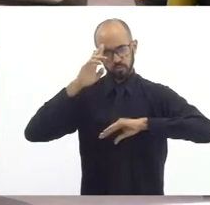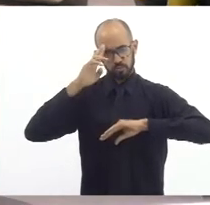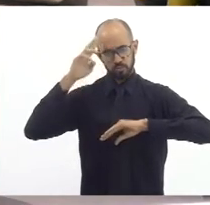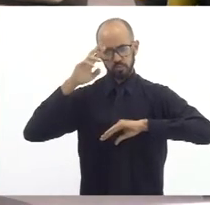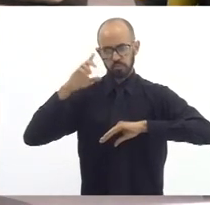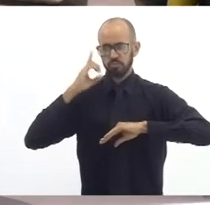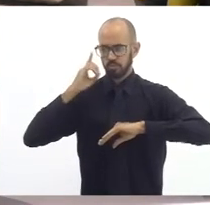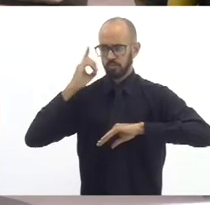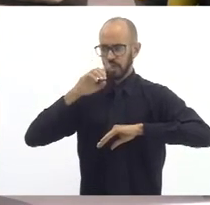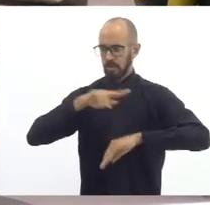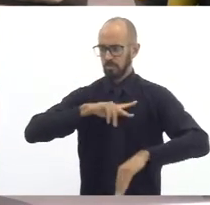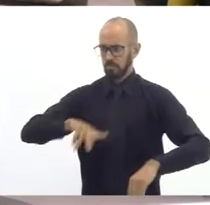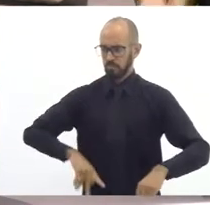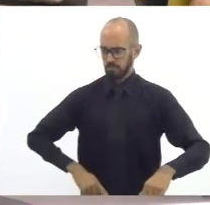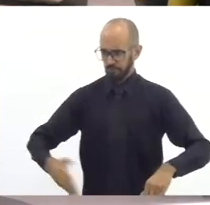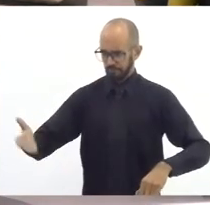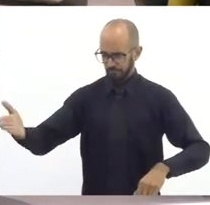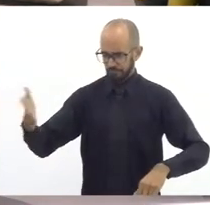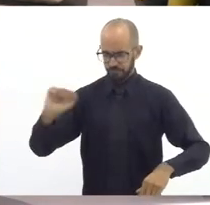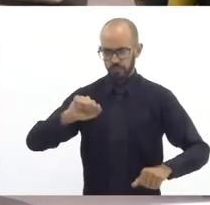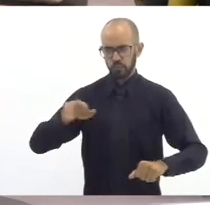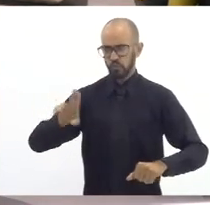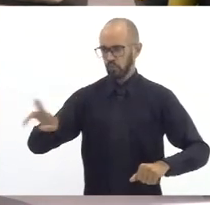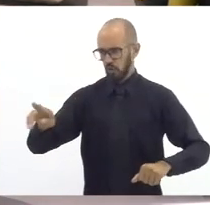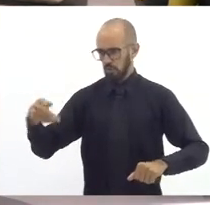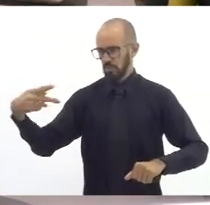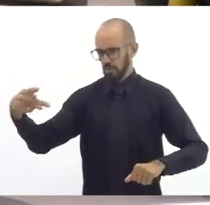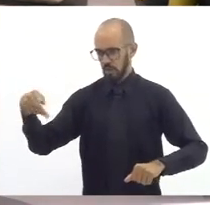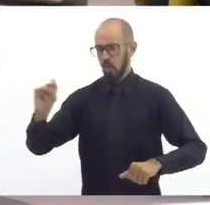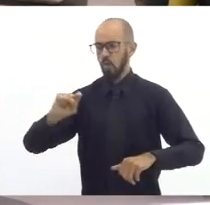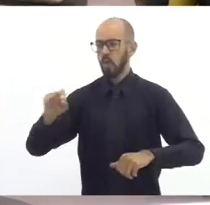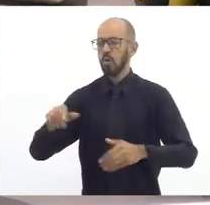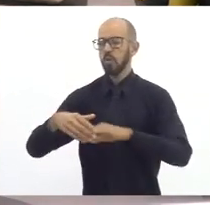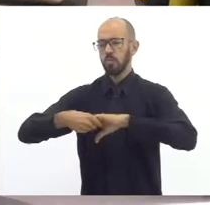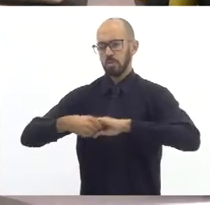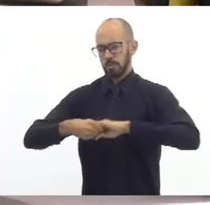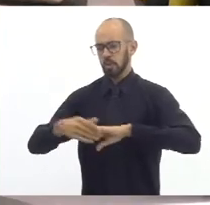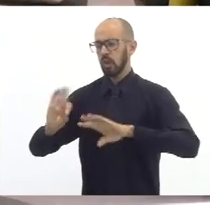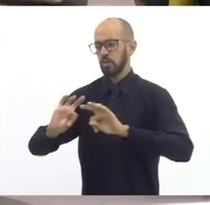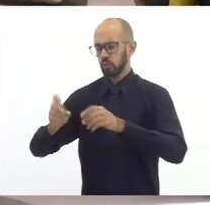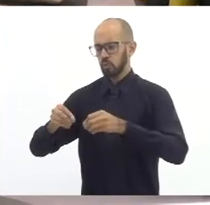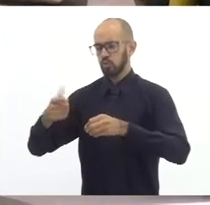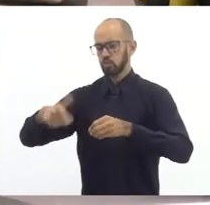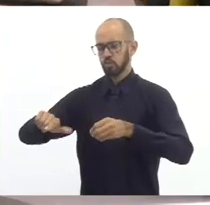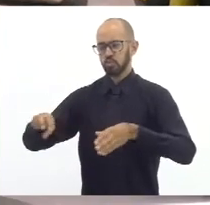deputada presidente, em nome de quem cumprimento os demais membros dessa CPI,